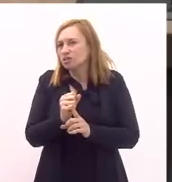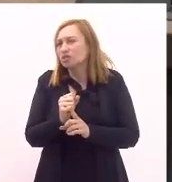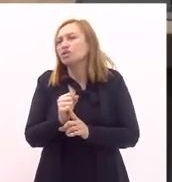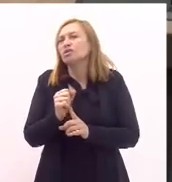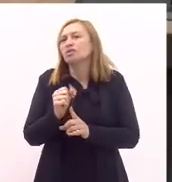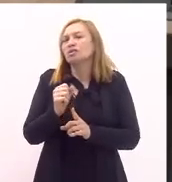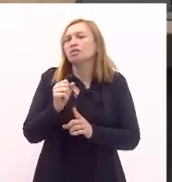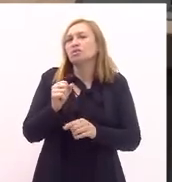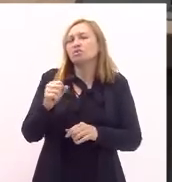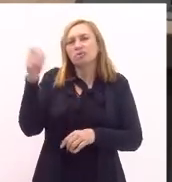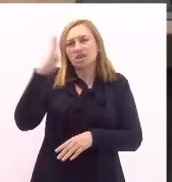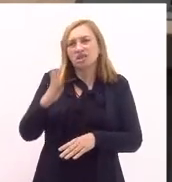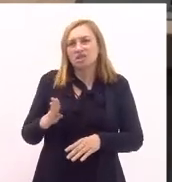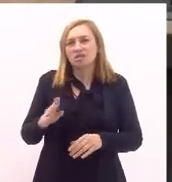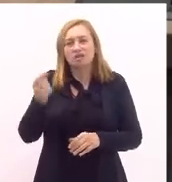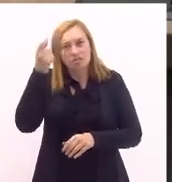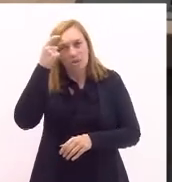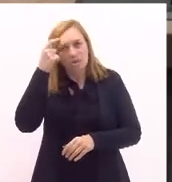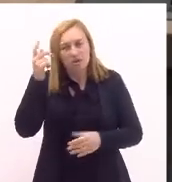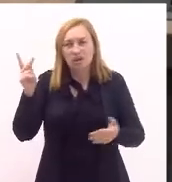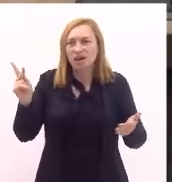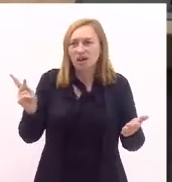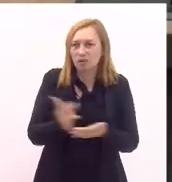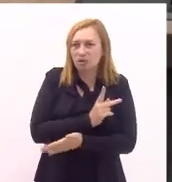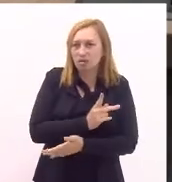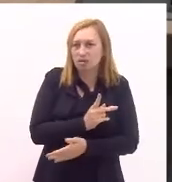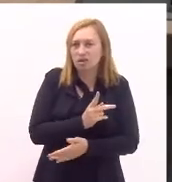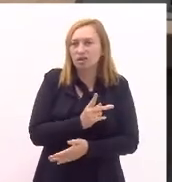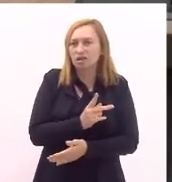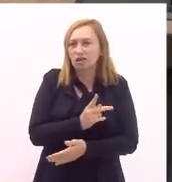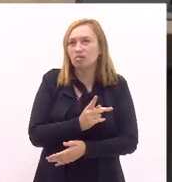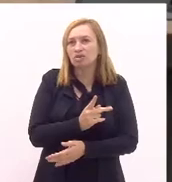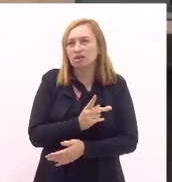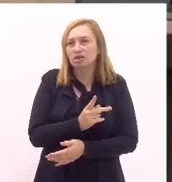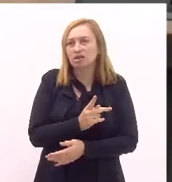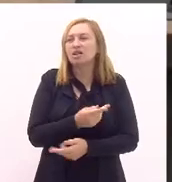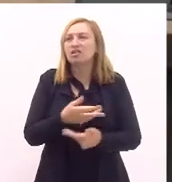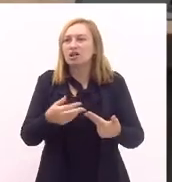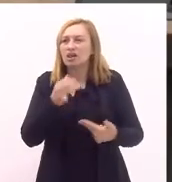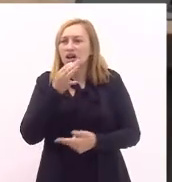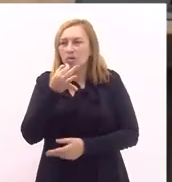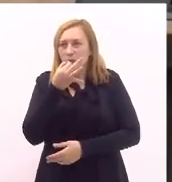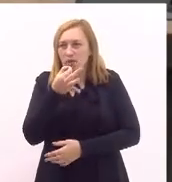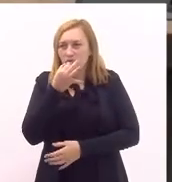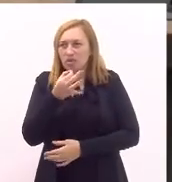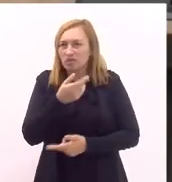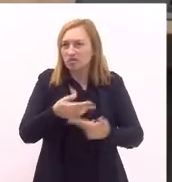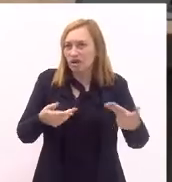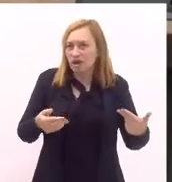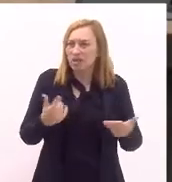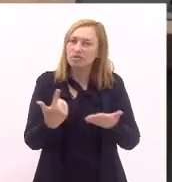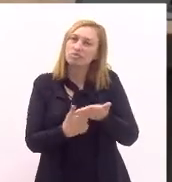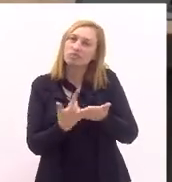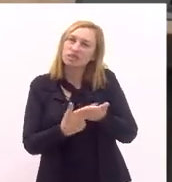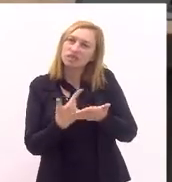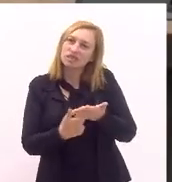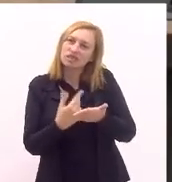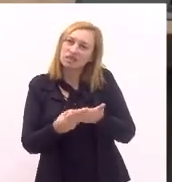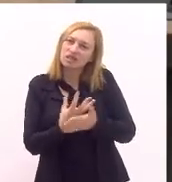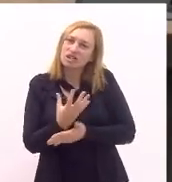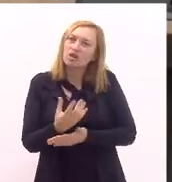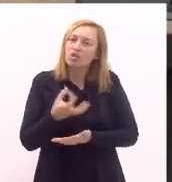acontecer Bené fez acontecer ela deu um depoimento lindo vários depoimentos para esse livro